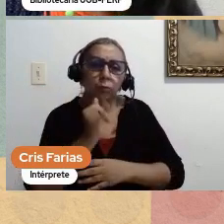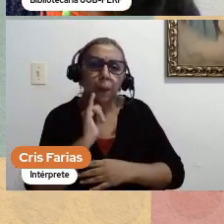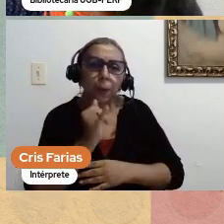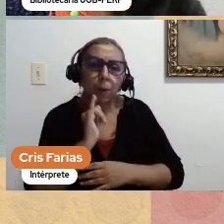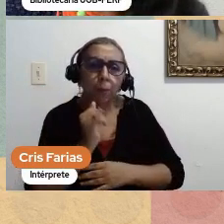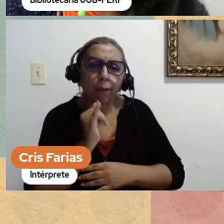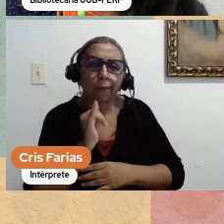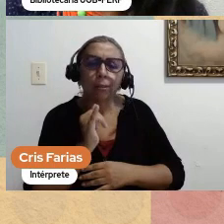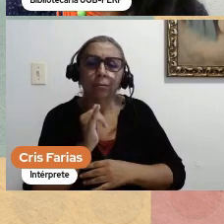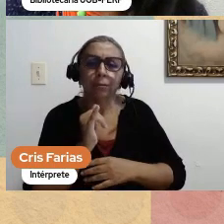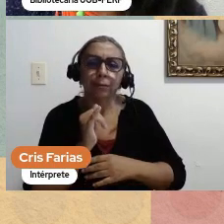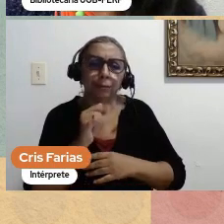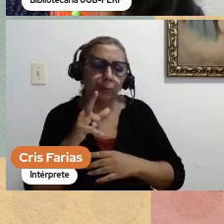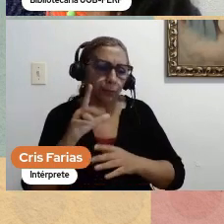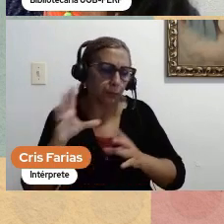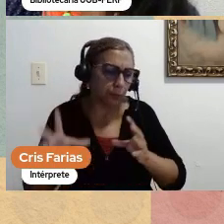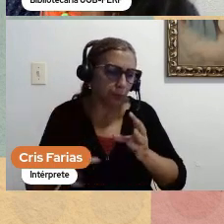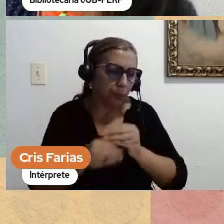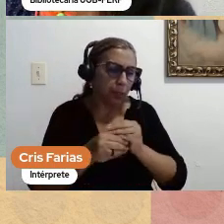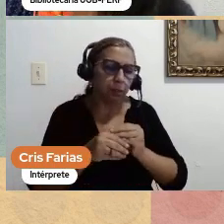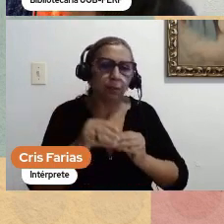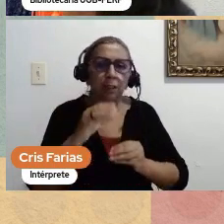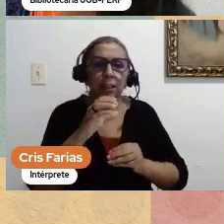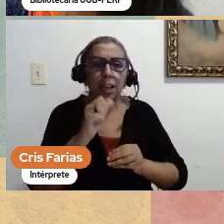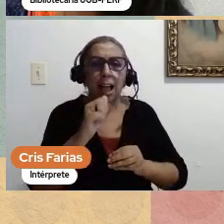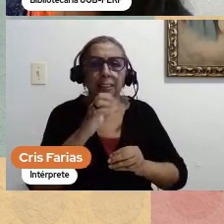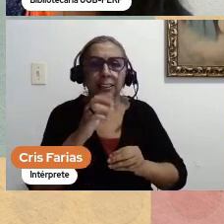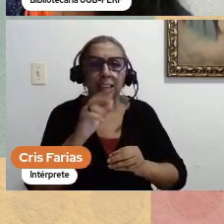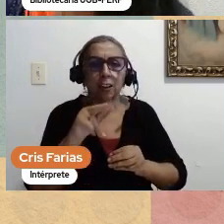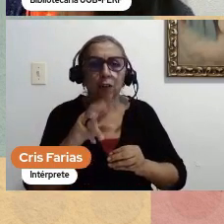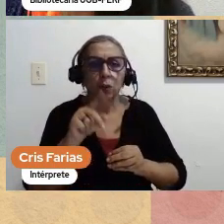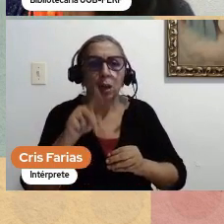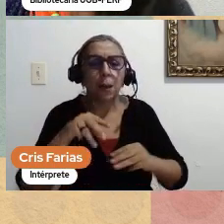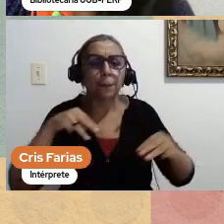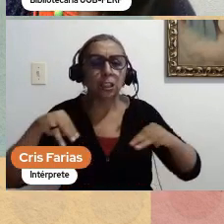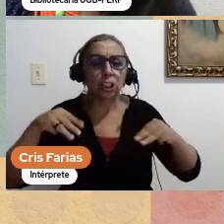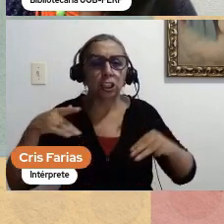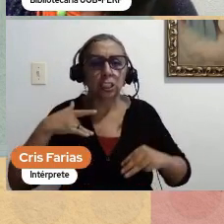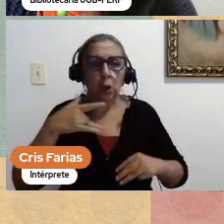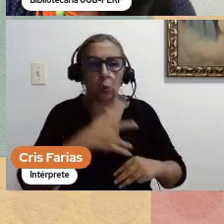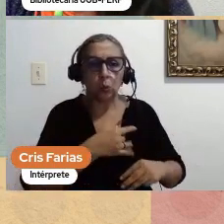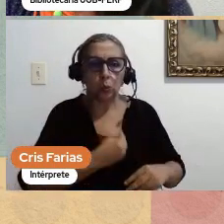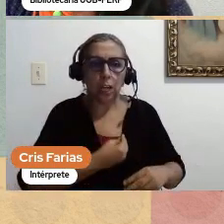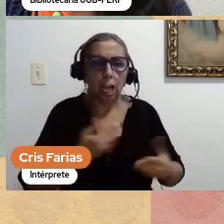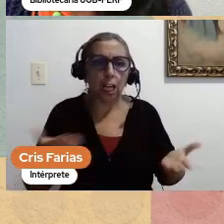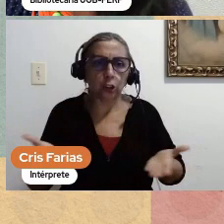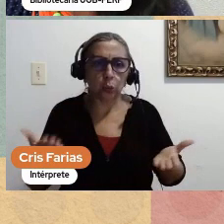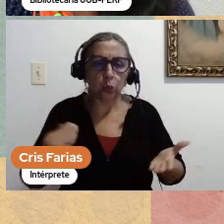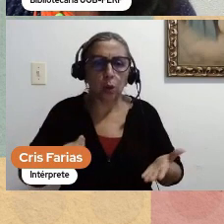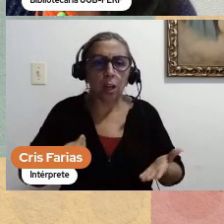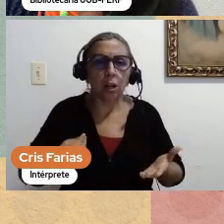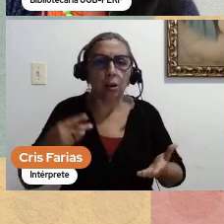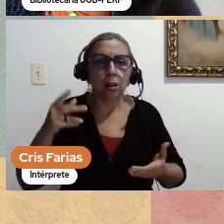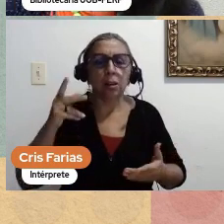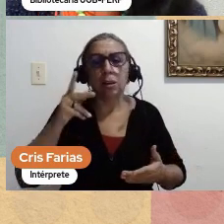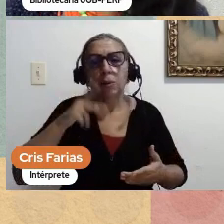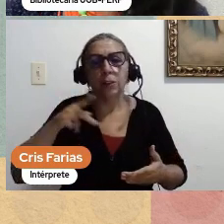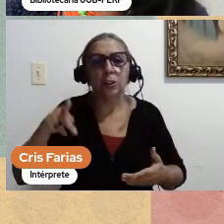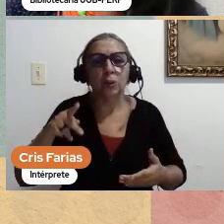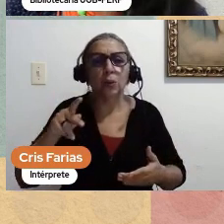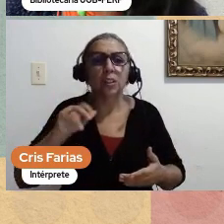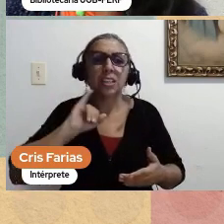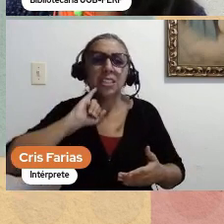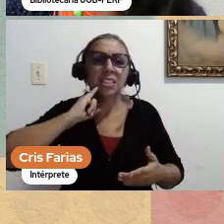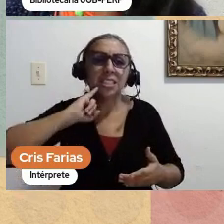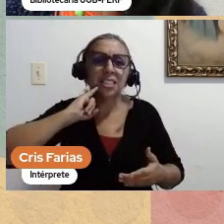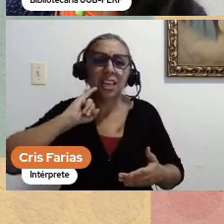que foi incorporado ao acervo foi da nossa ministra da Saúde atual, a doutora professora Nízia.